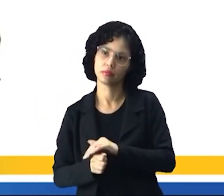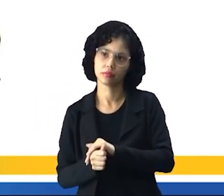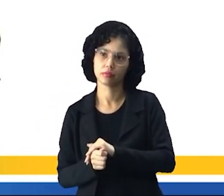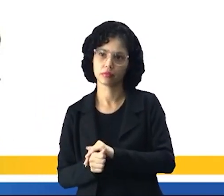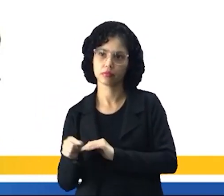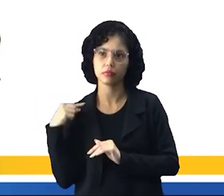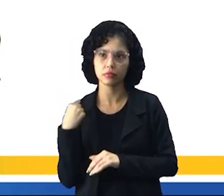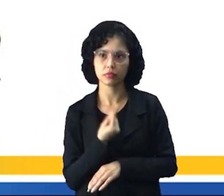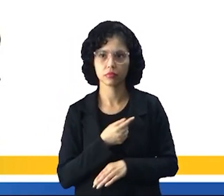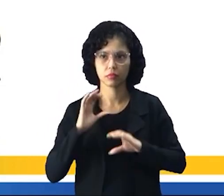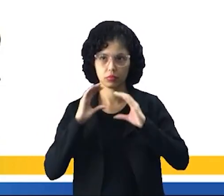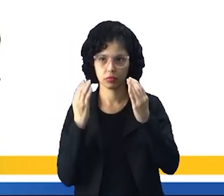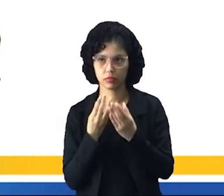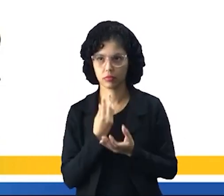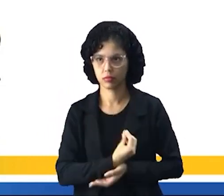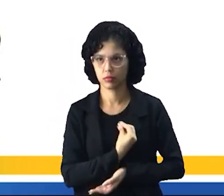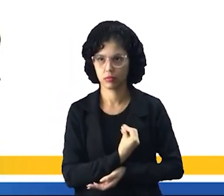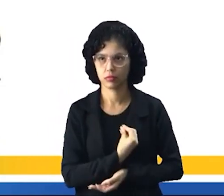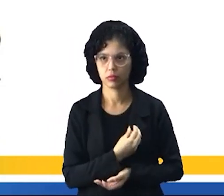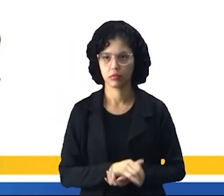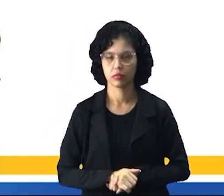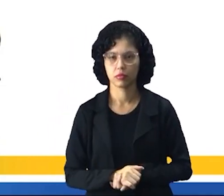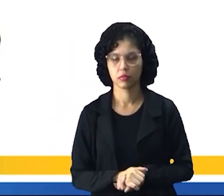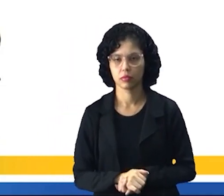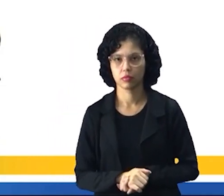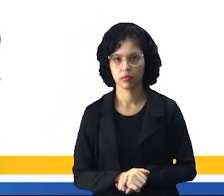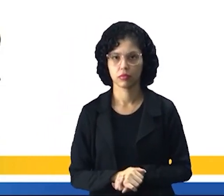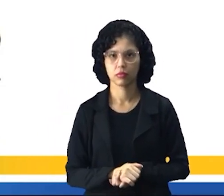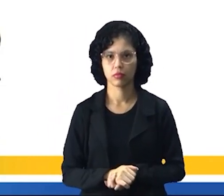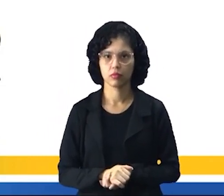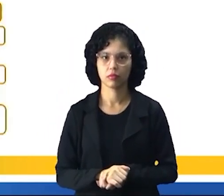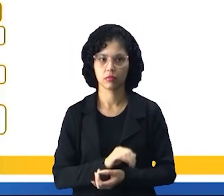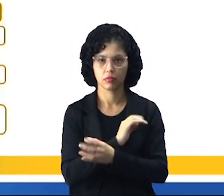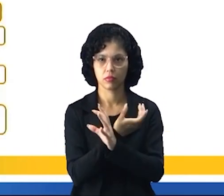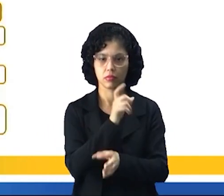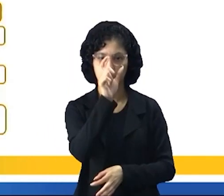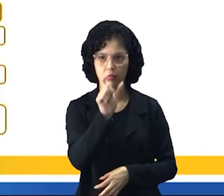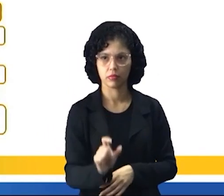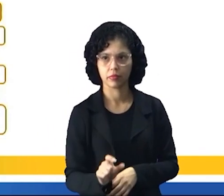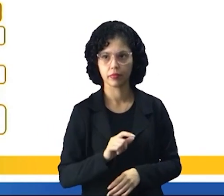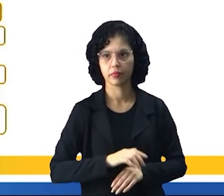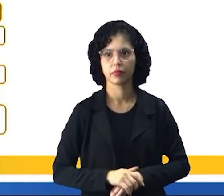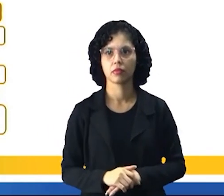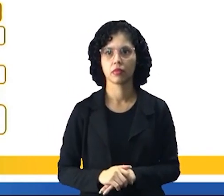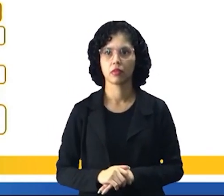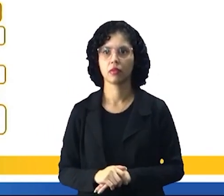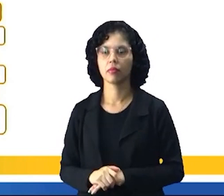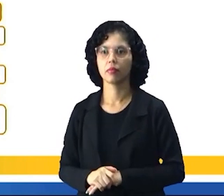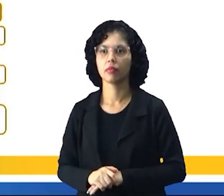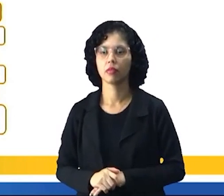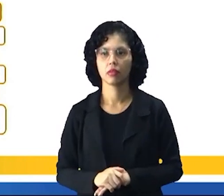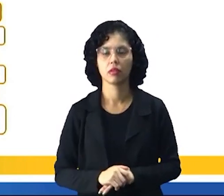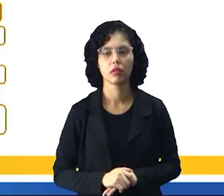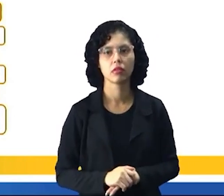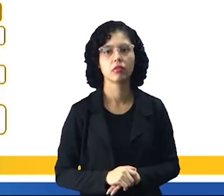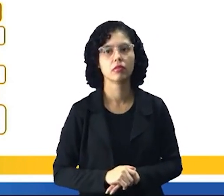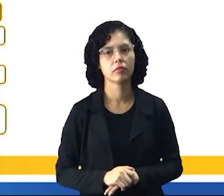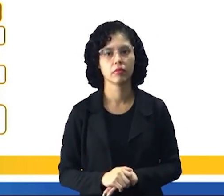jabotinha, nós seres humanos somos vertebrados, vamos ter ossos e uma coluna vertebral. Esses ossos podem